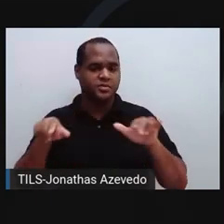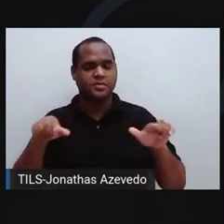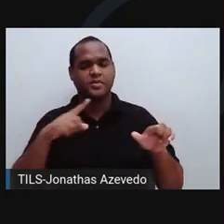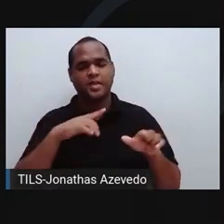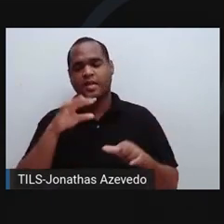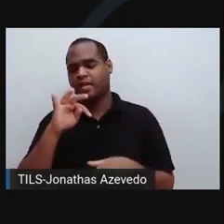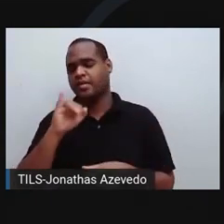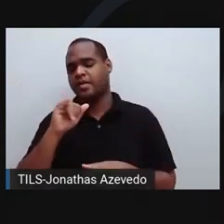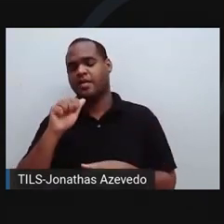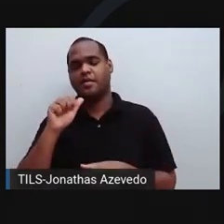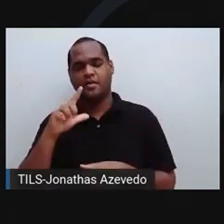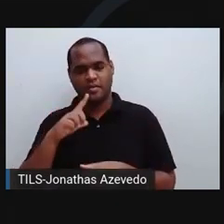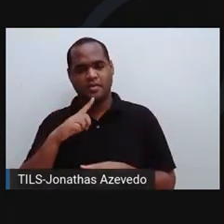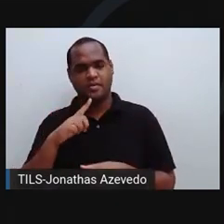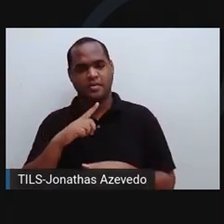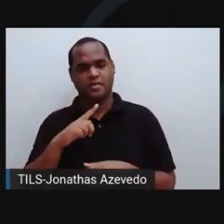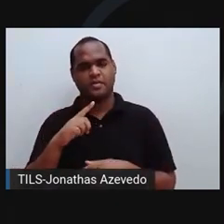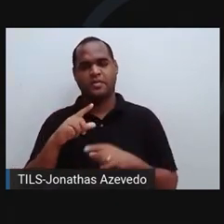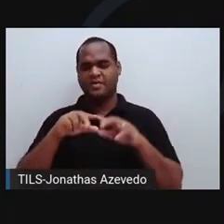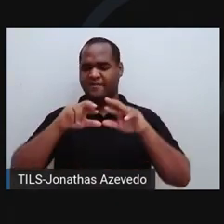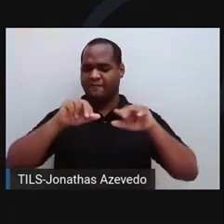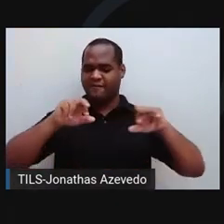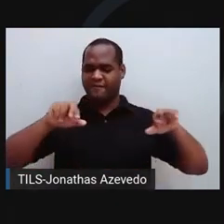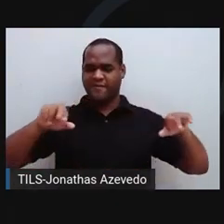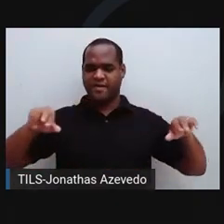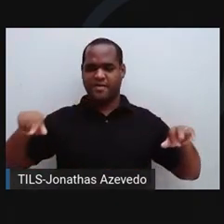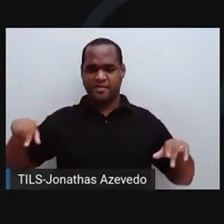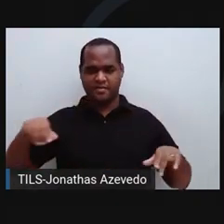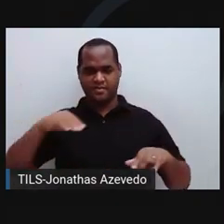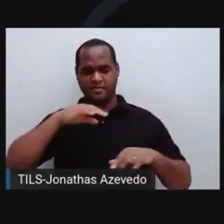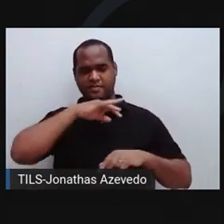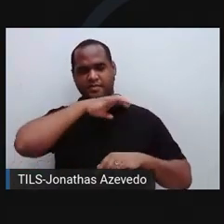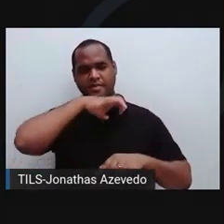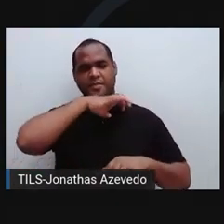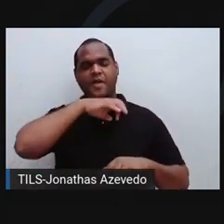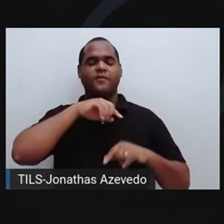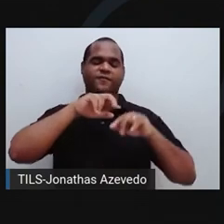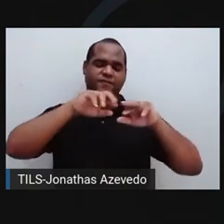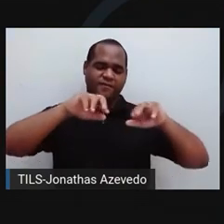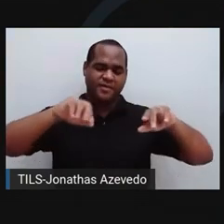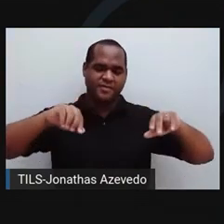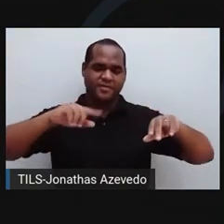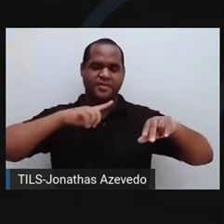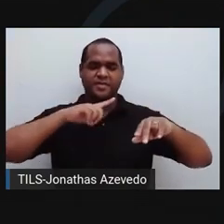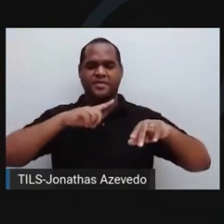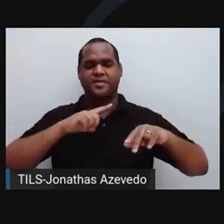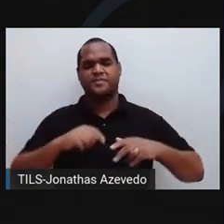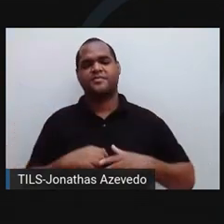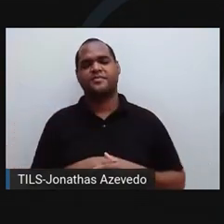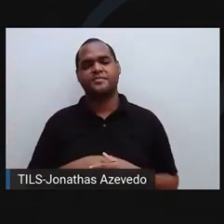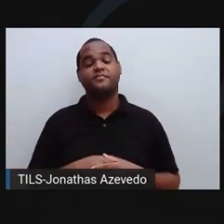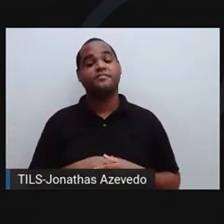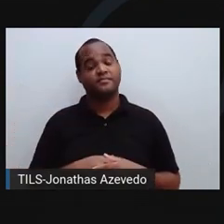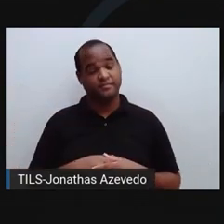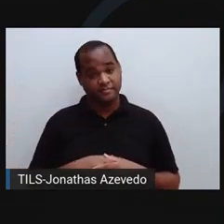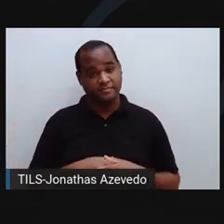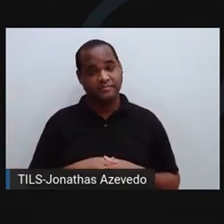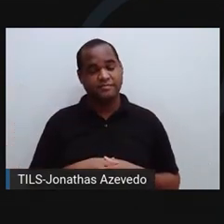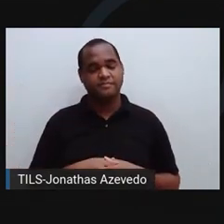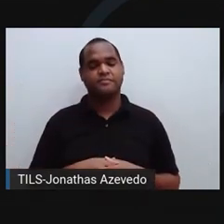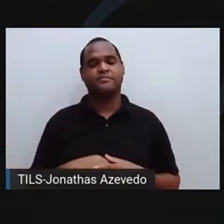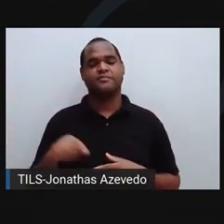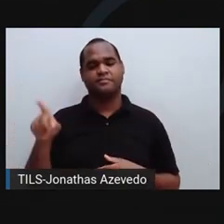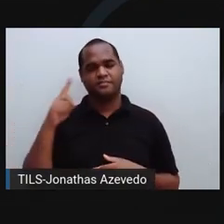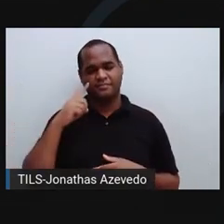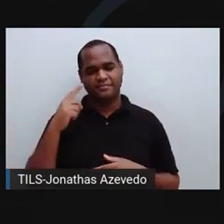alimentar são várias cadeias alimentares interligadas. É a vida real, é a natureza. Dá uma olhada aí. Repara só, você